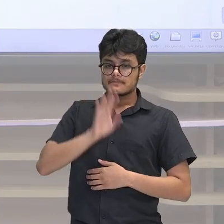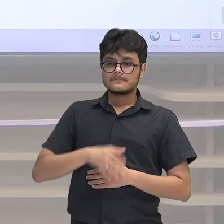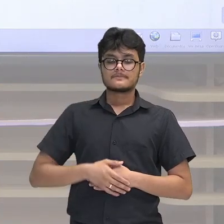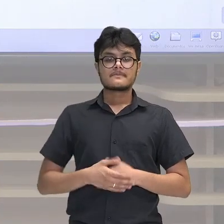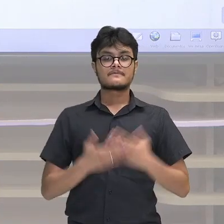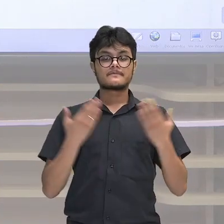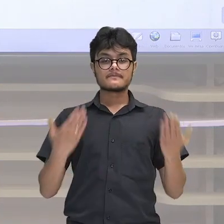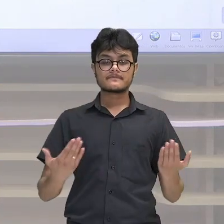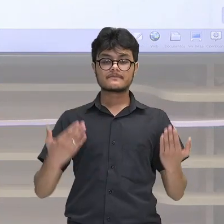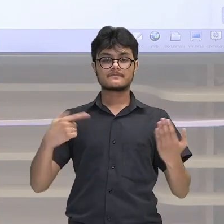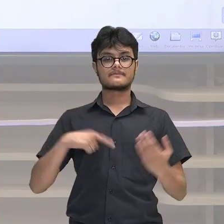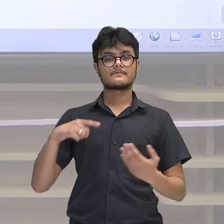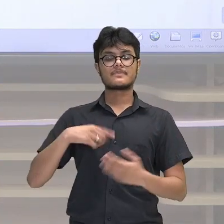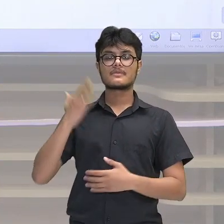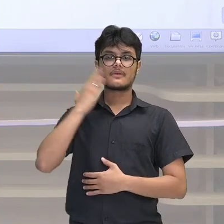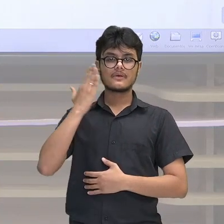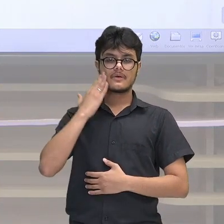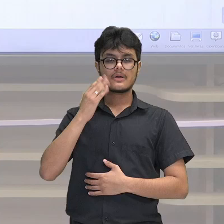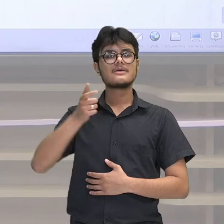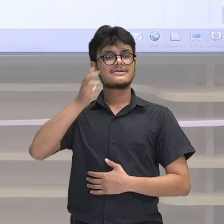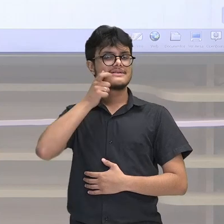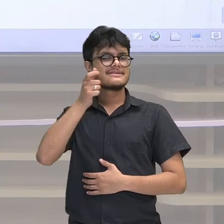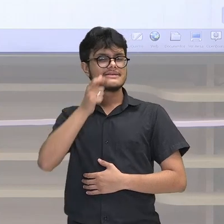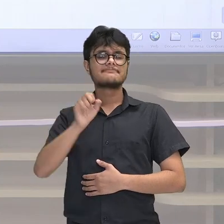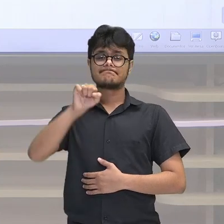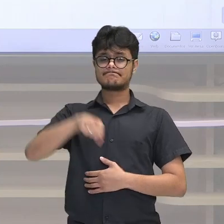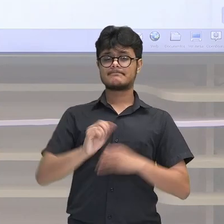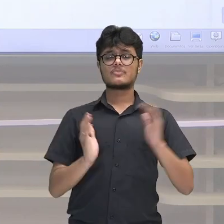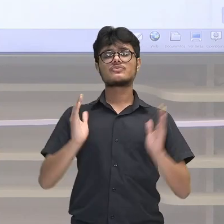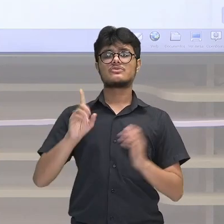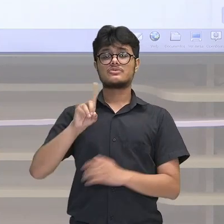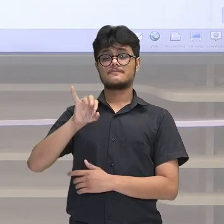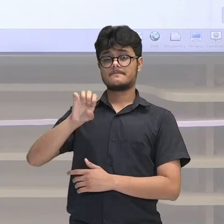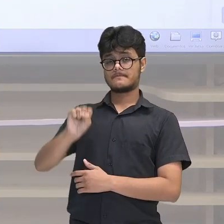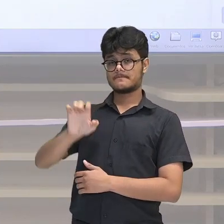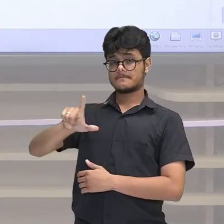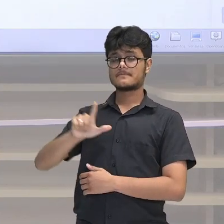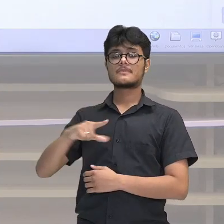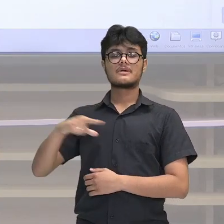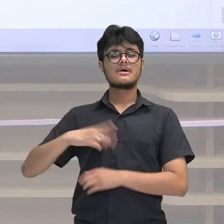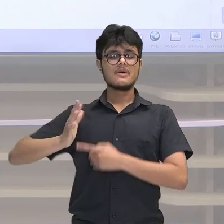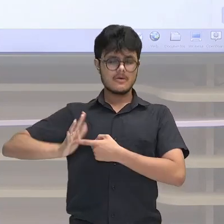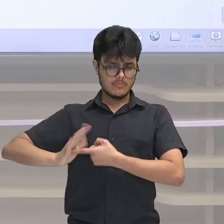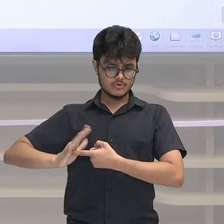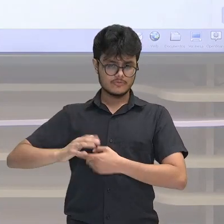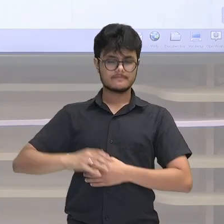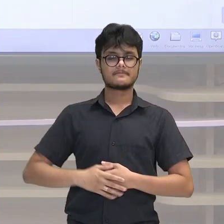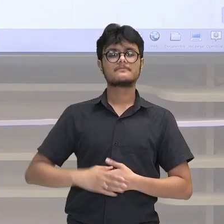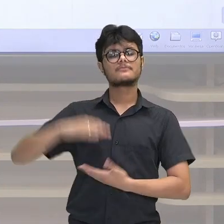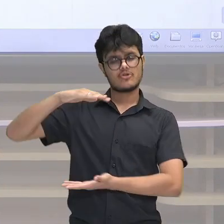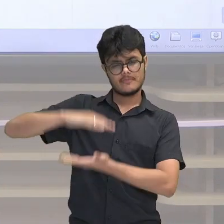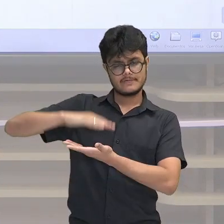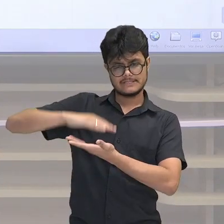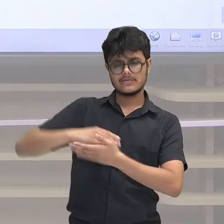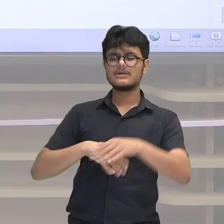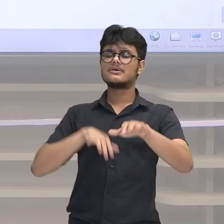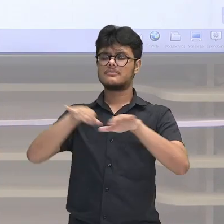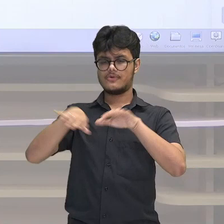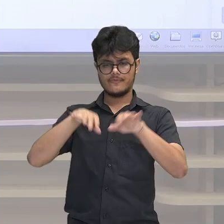Muito bem, então vocês viram aí o ciclo de diesel, né, que é responsável por mover aí